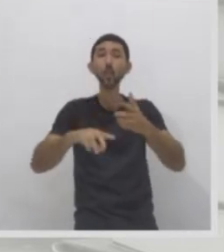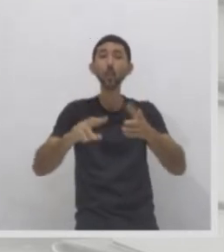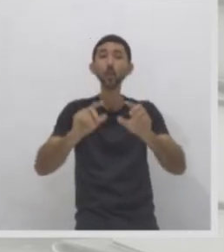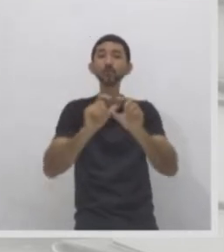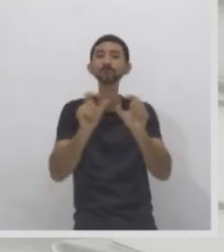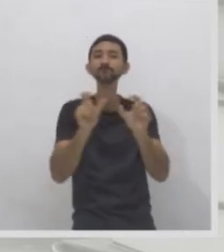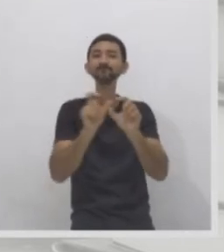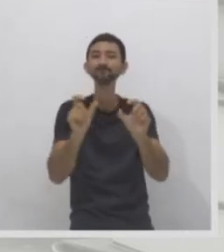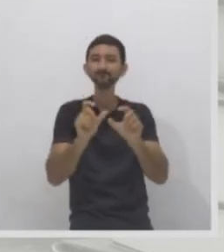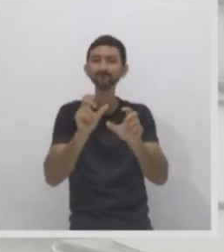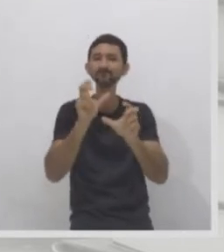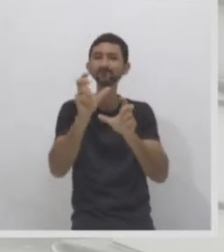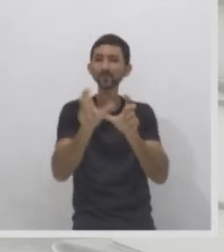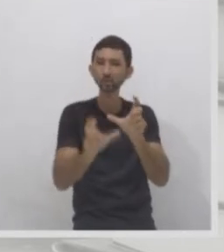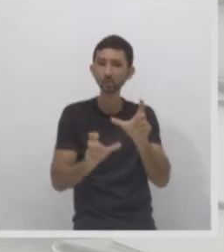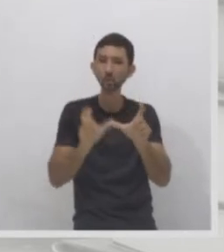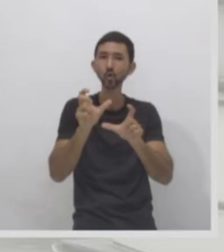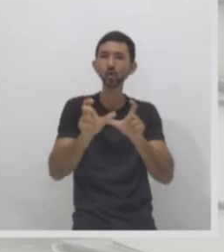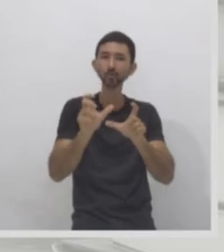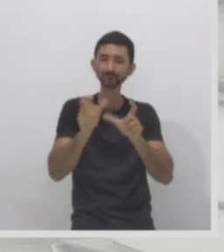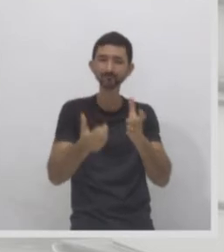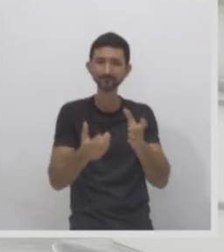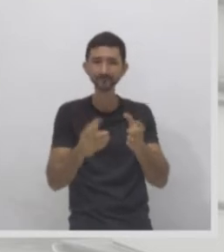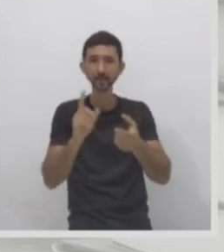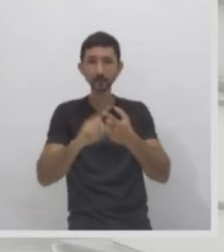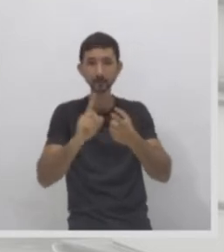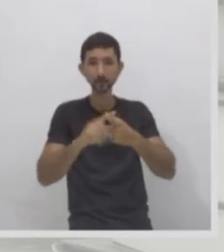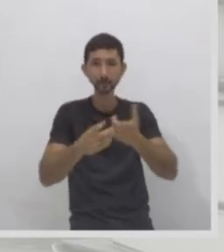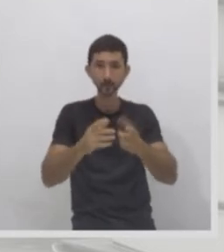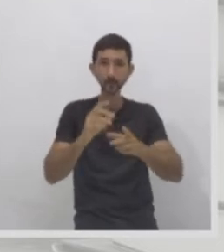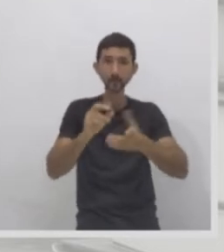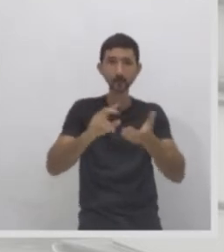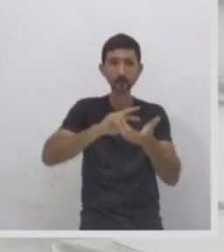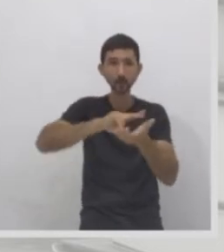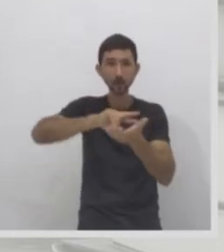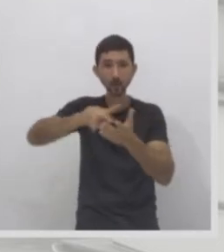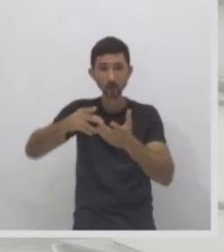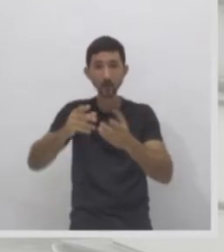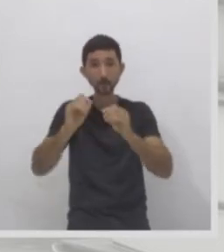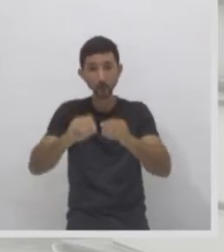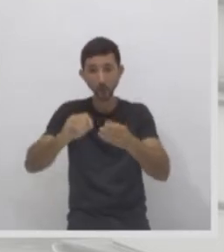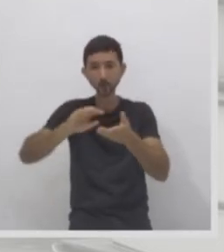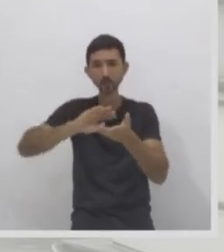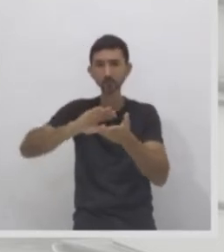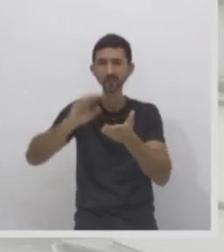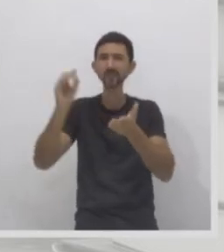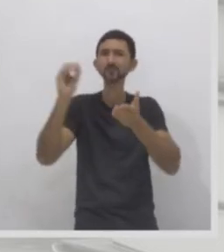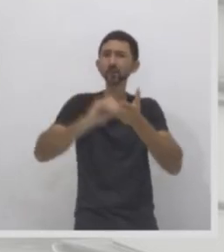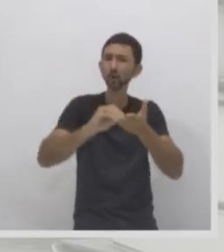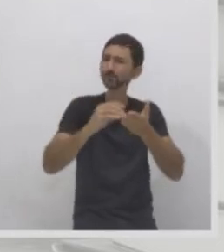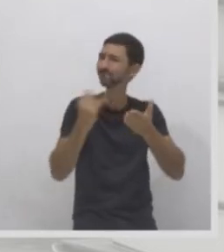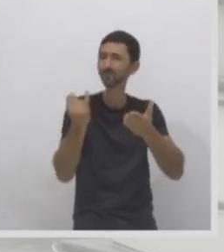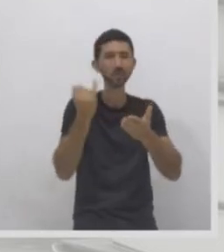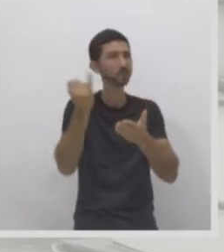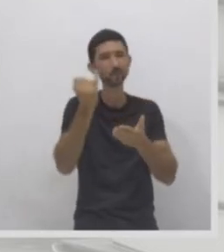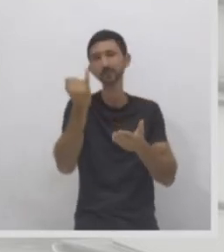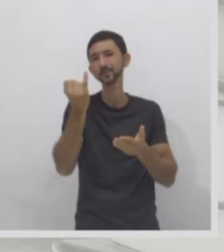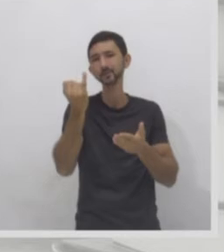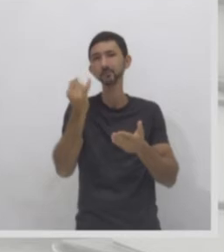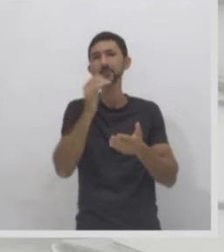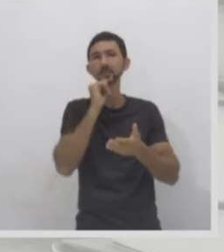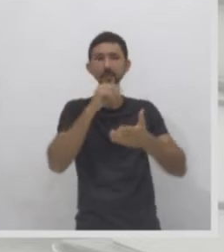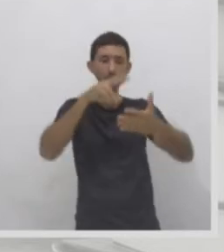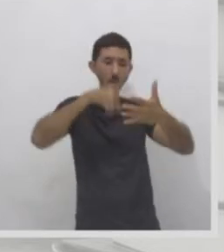modificador e um outro modificador, mas são modificadores que podem ser retirados. Vamos pensar assim: faz a